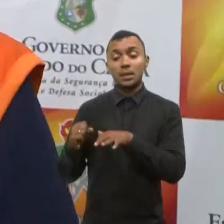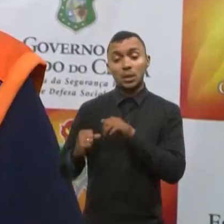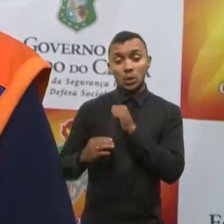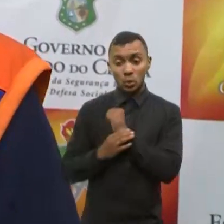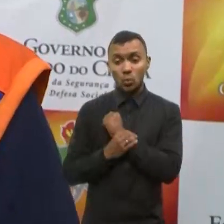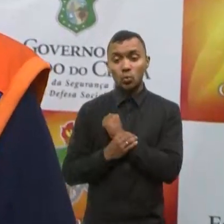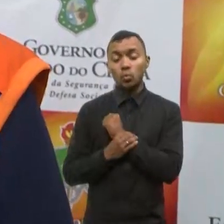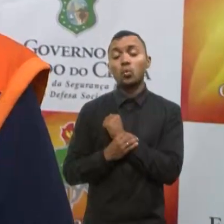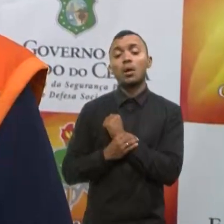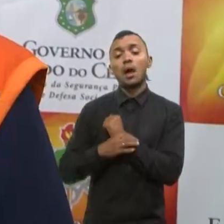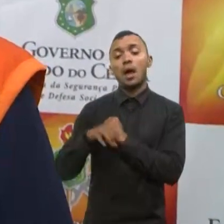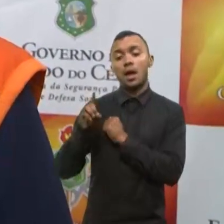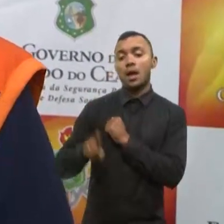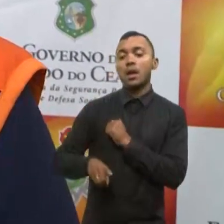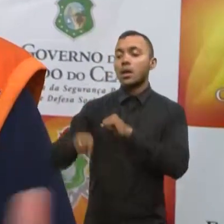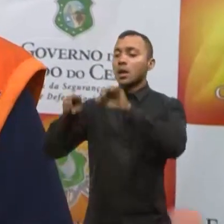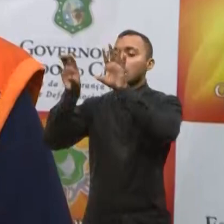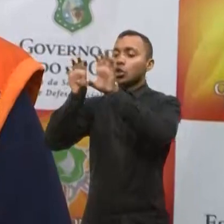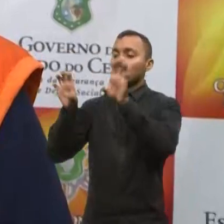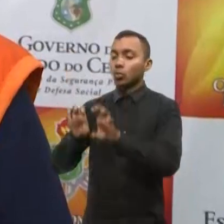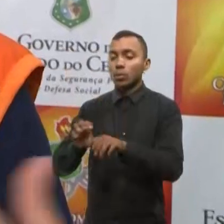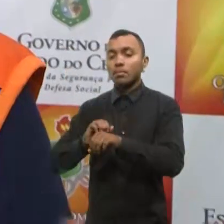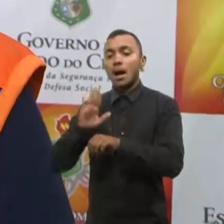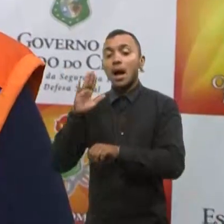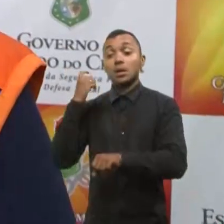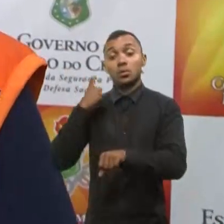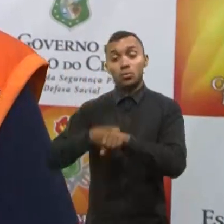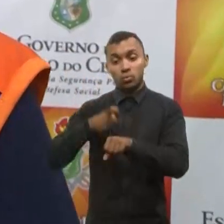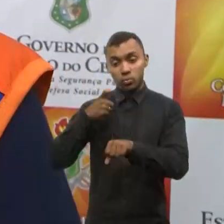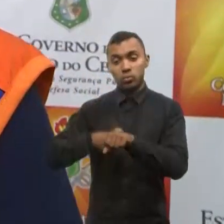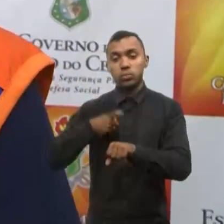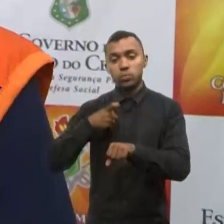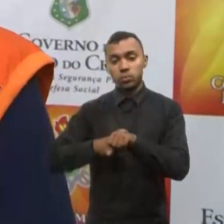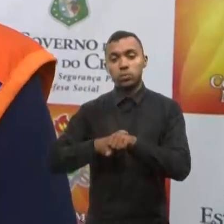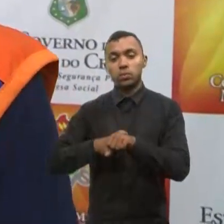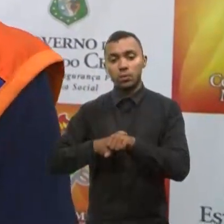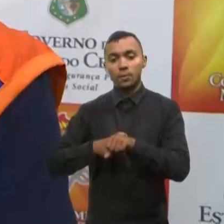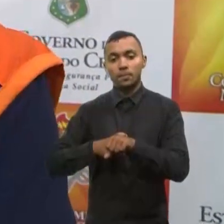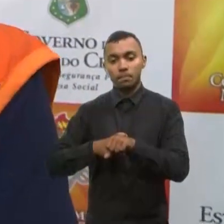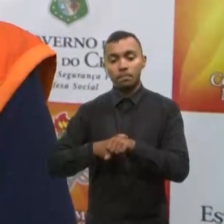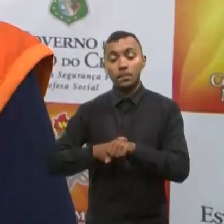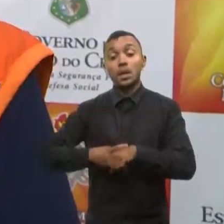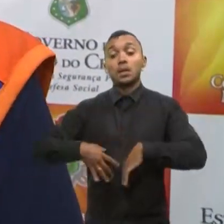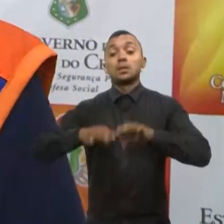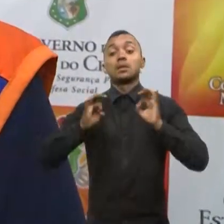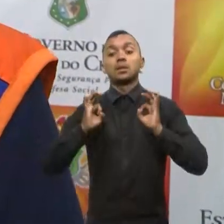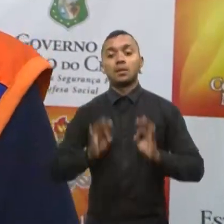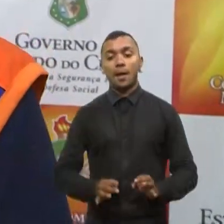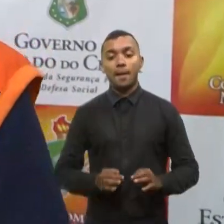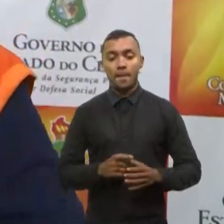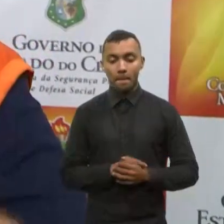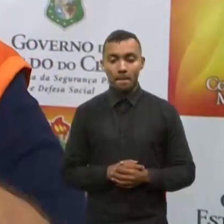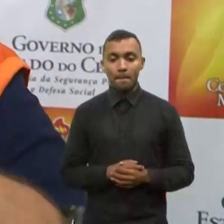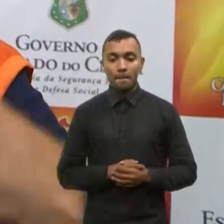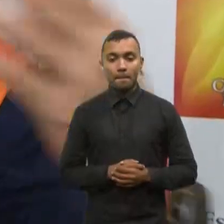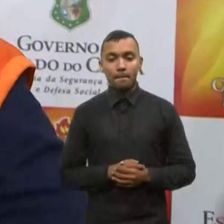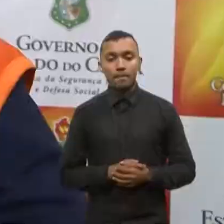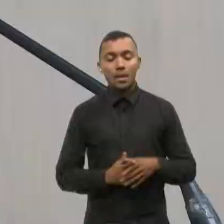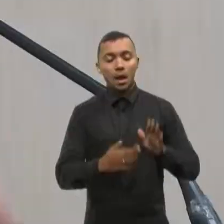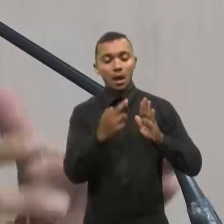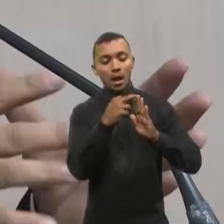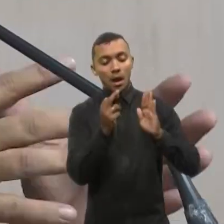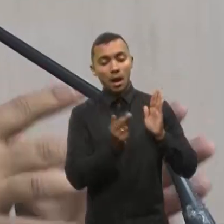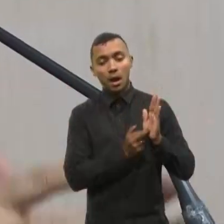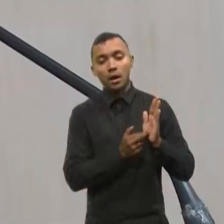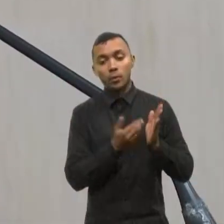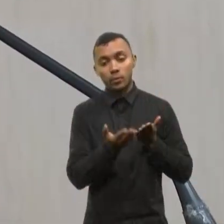mais segurança, a sua estrutura seria mais reforçada, seria feita da forma correta, as instruções de manutenção.